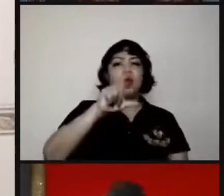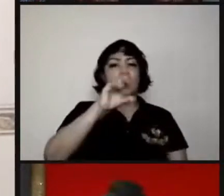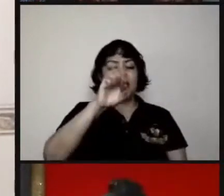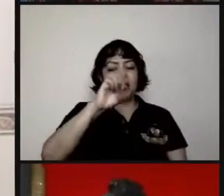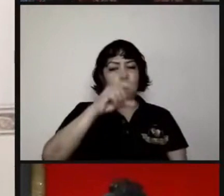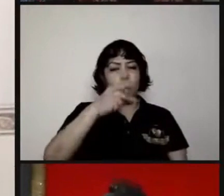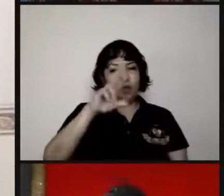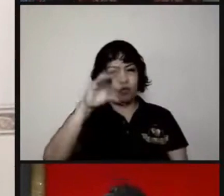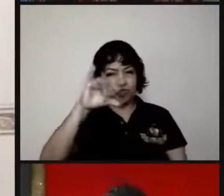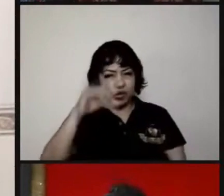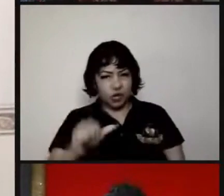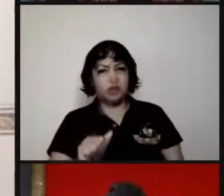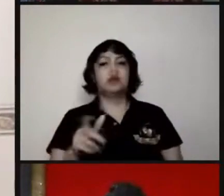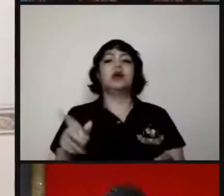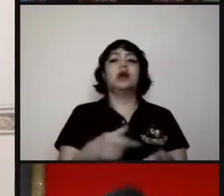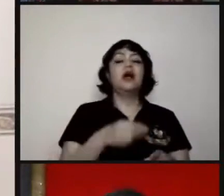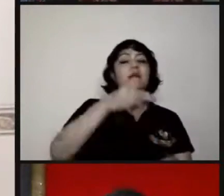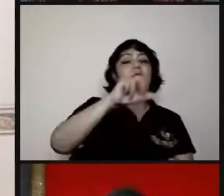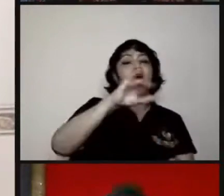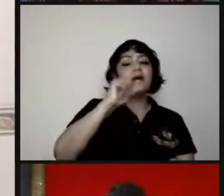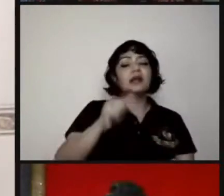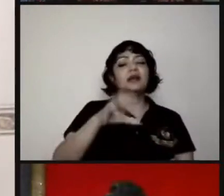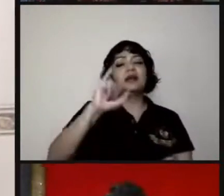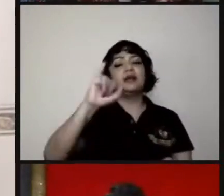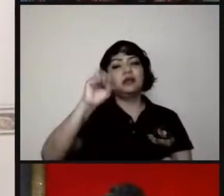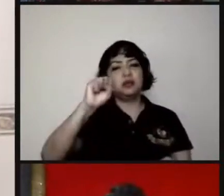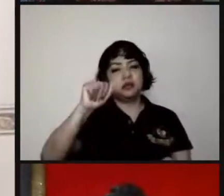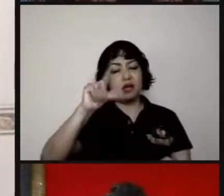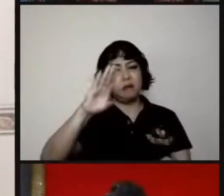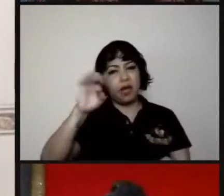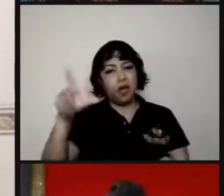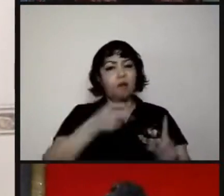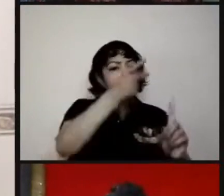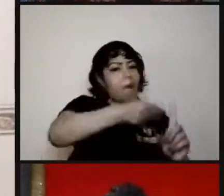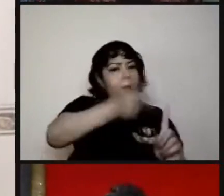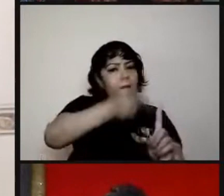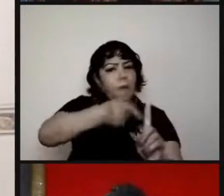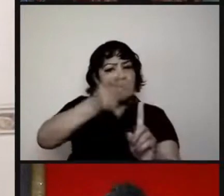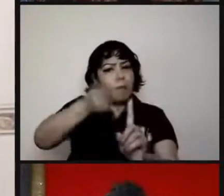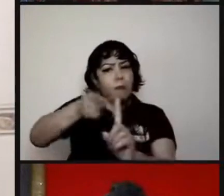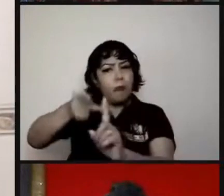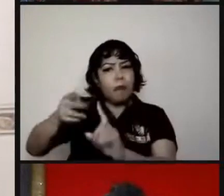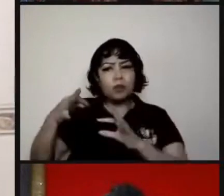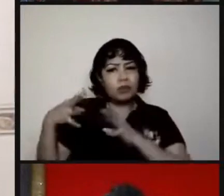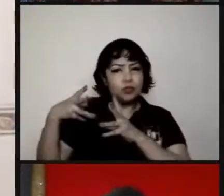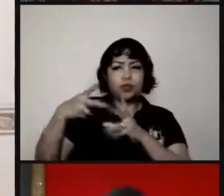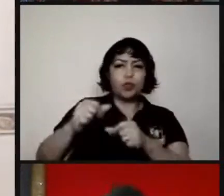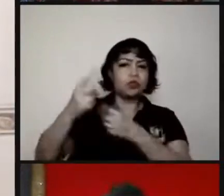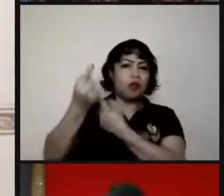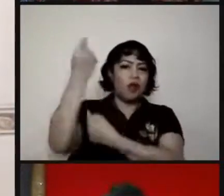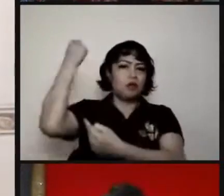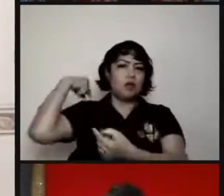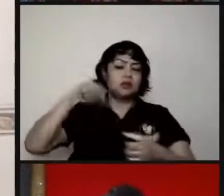Isabel, todos esses personagens, né? E até pegando o gancho do comentário aqui do Sebastião, ele diz